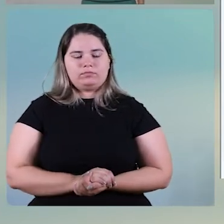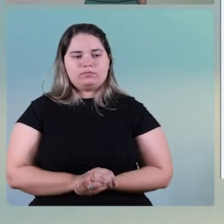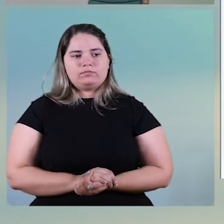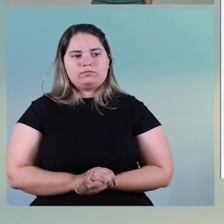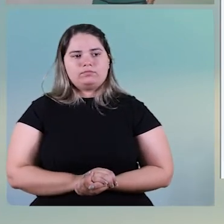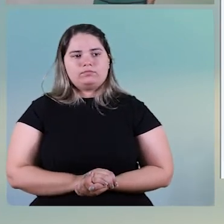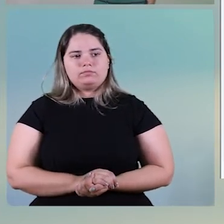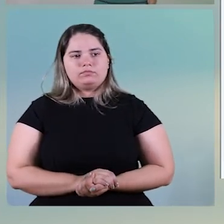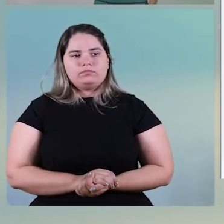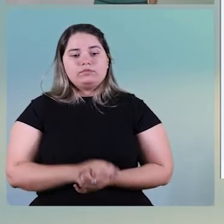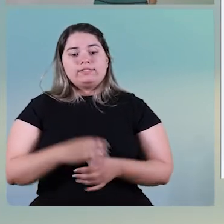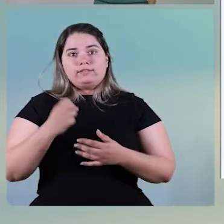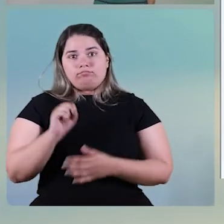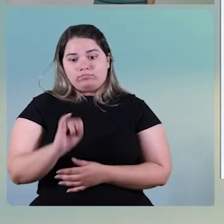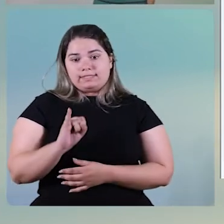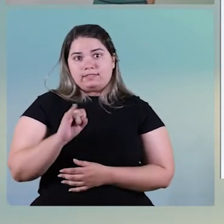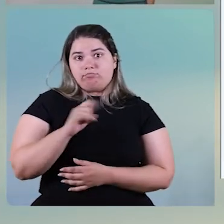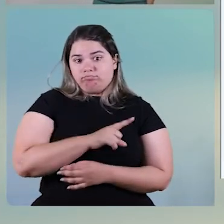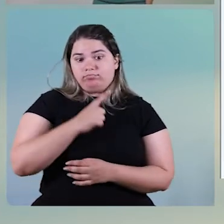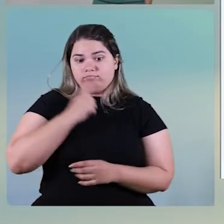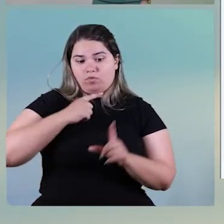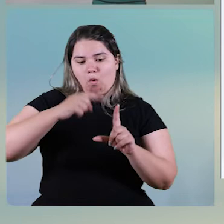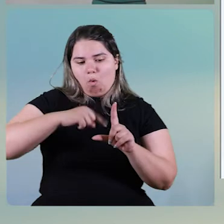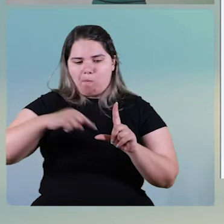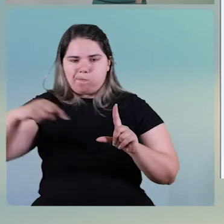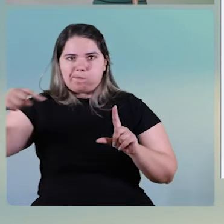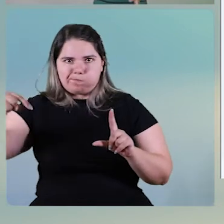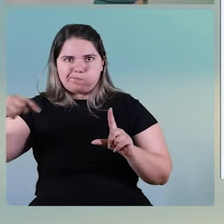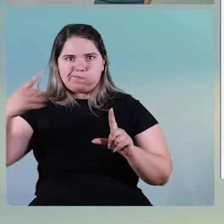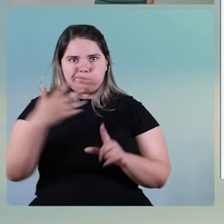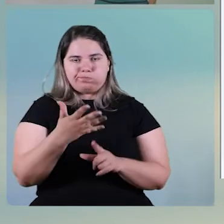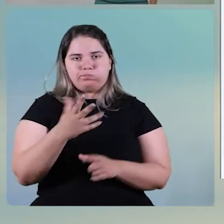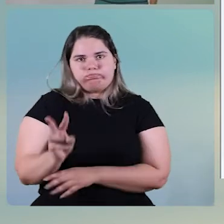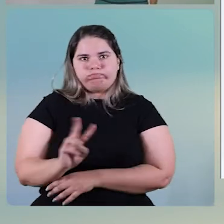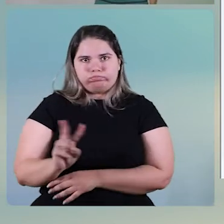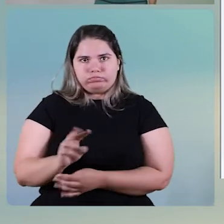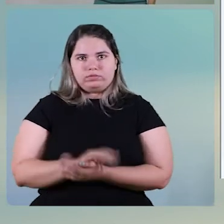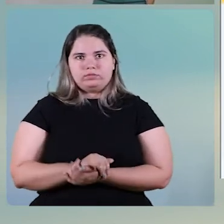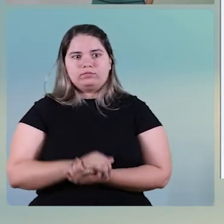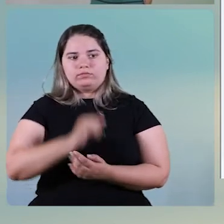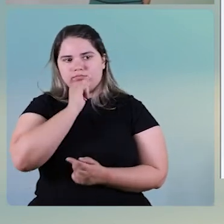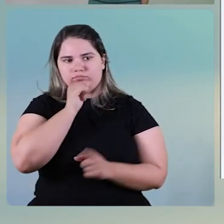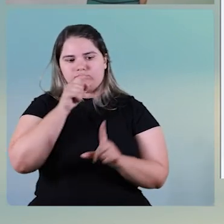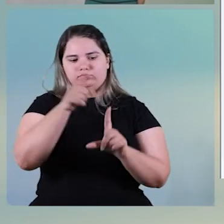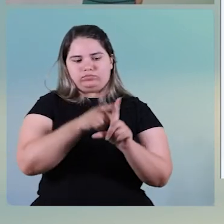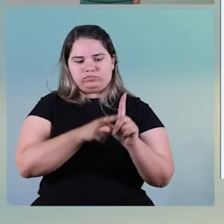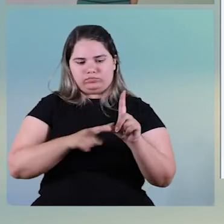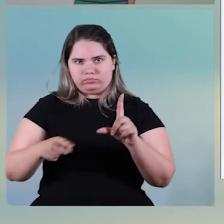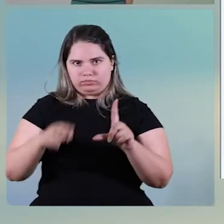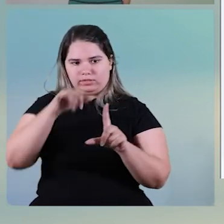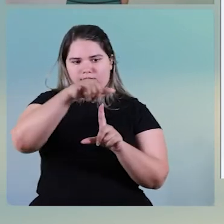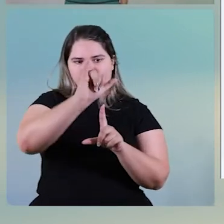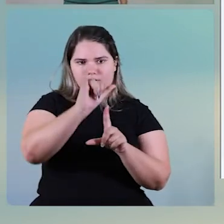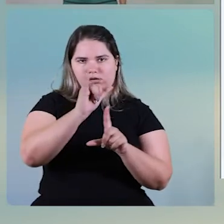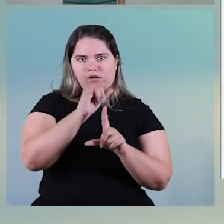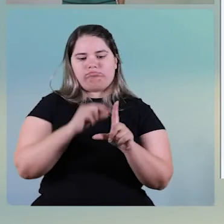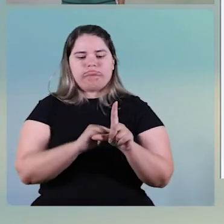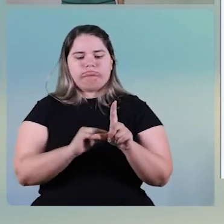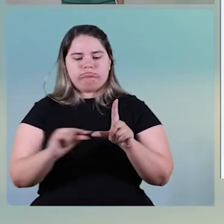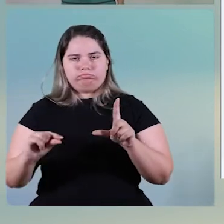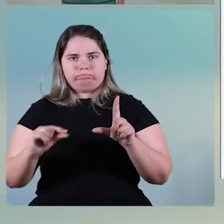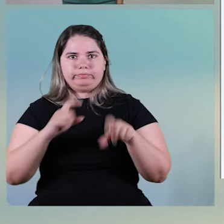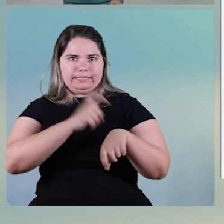nós fizermos um gráfico da velocidade no eixo vertical, no eixo y, contra o tempo no eixo